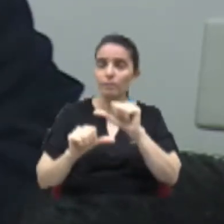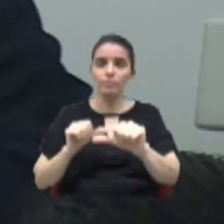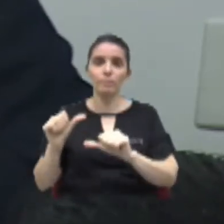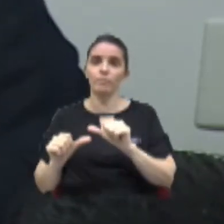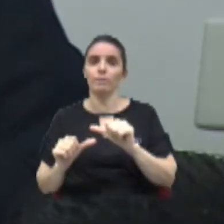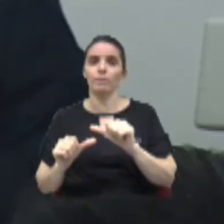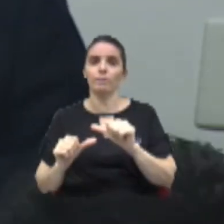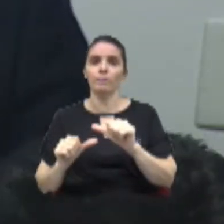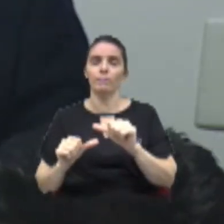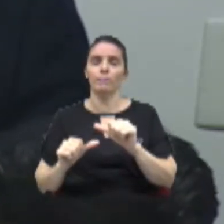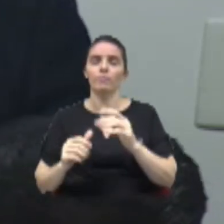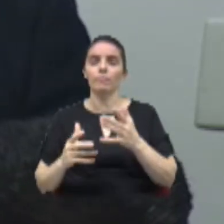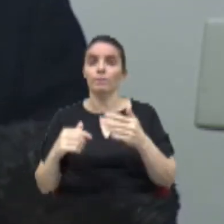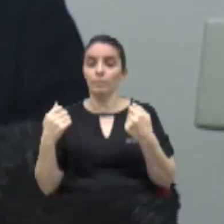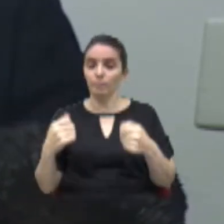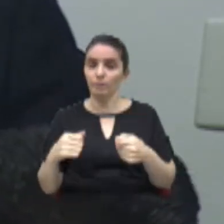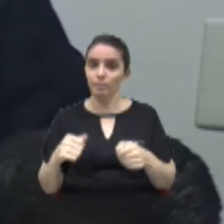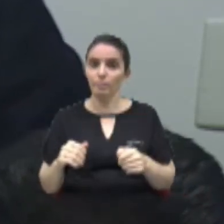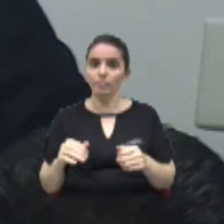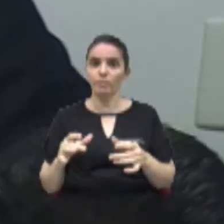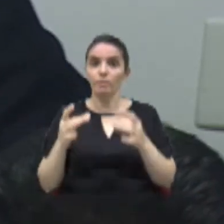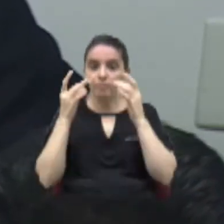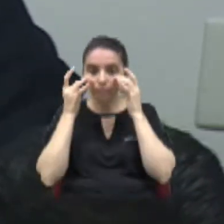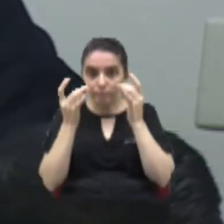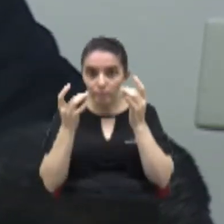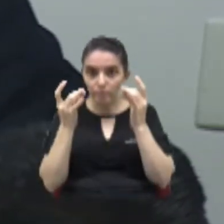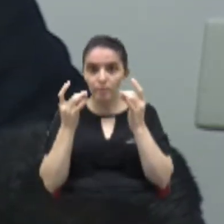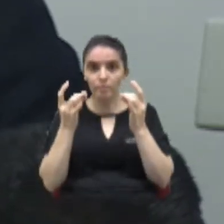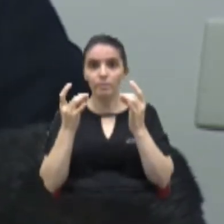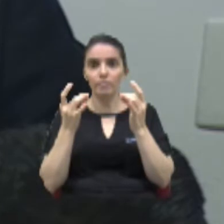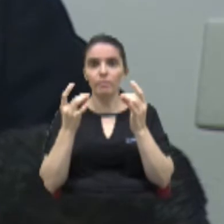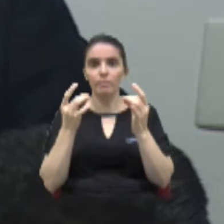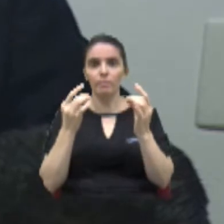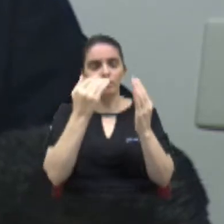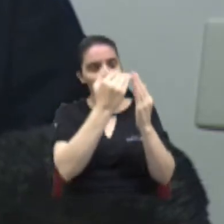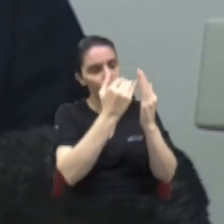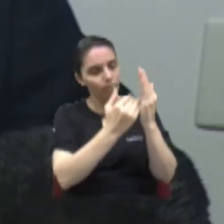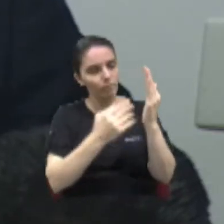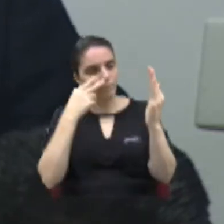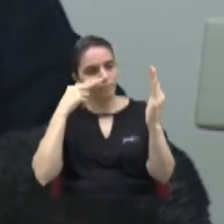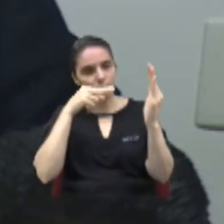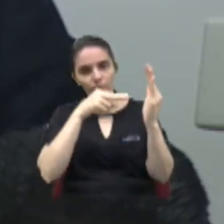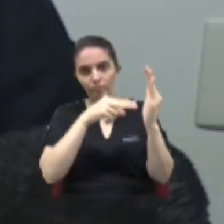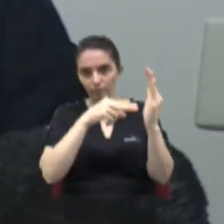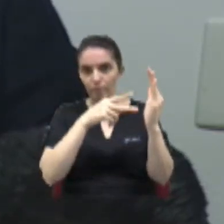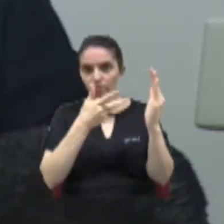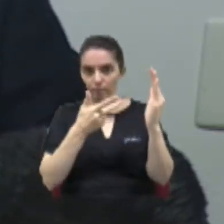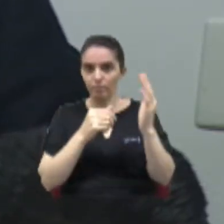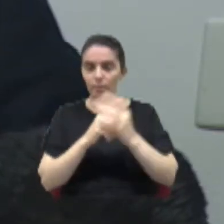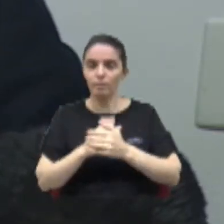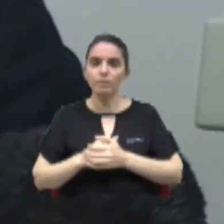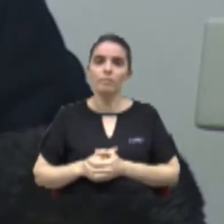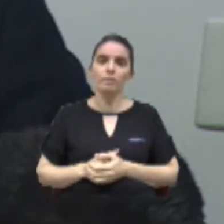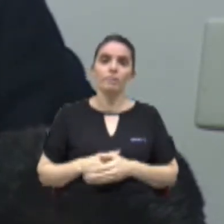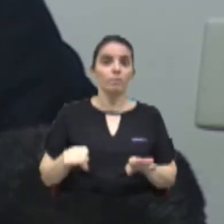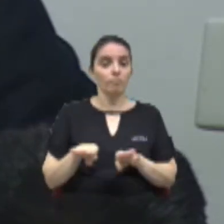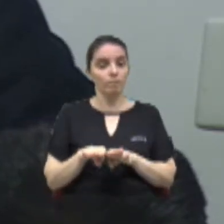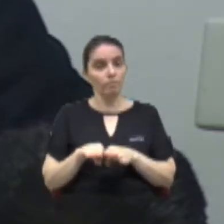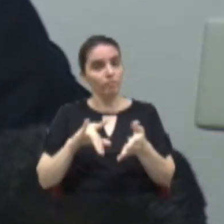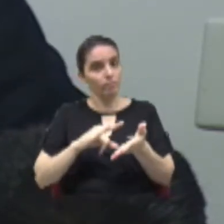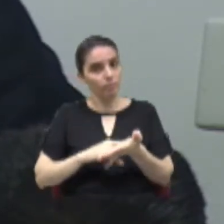outro movimento não, vai falar, está beneficiando aquele movimento. Então tem que tomar cuidado nesses critérios,